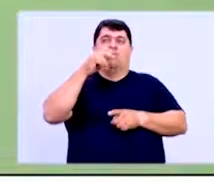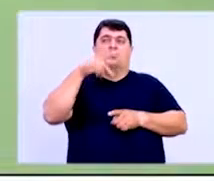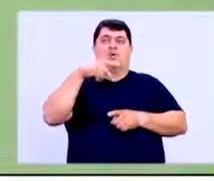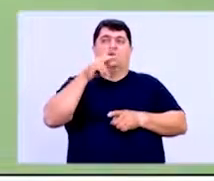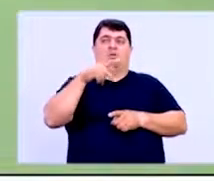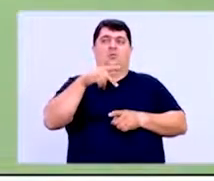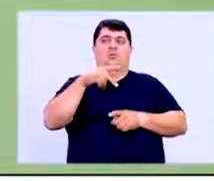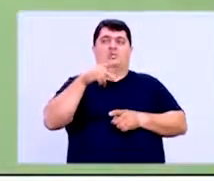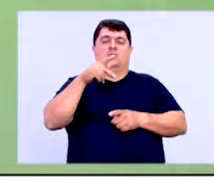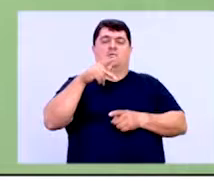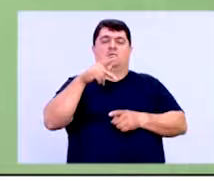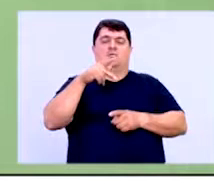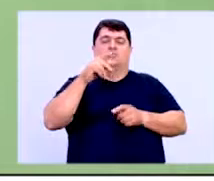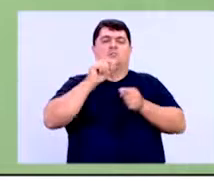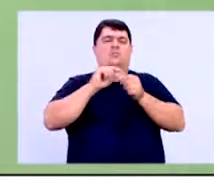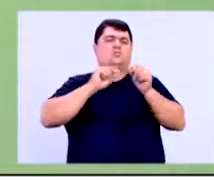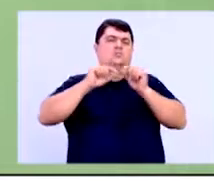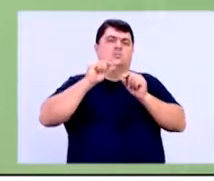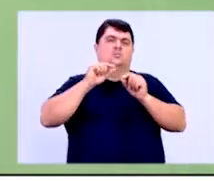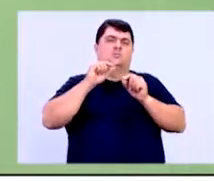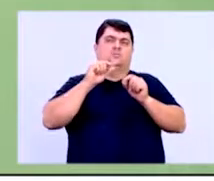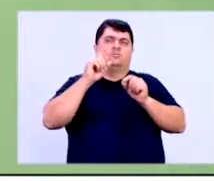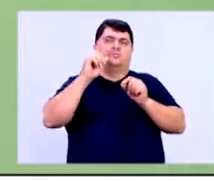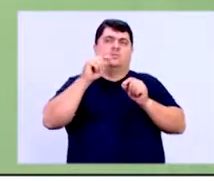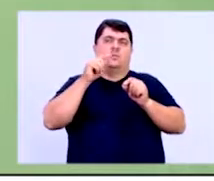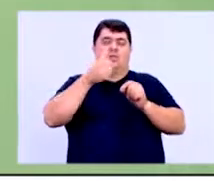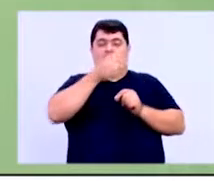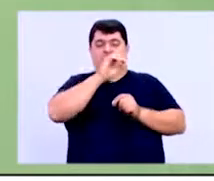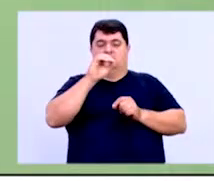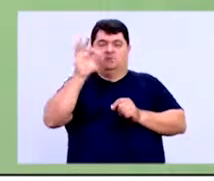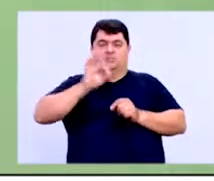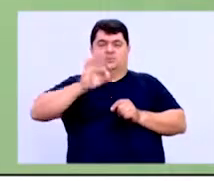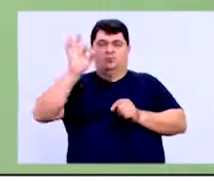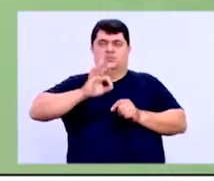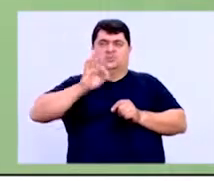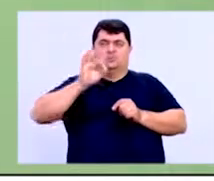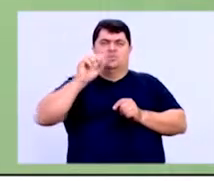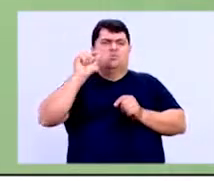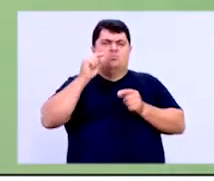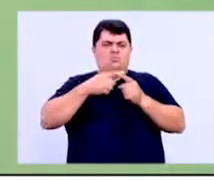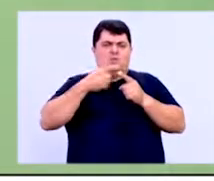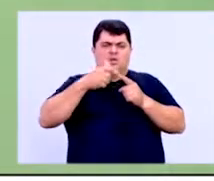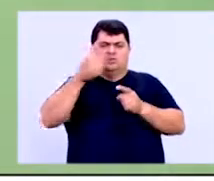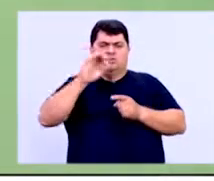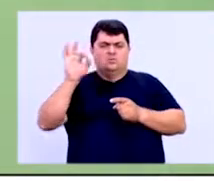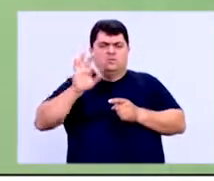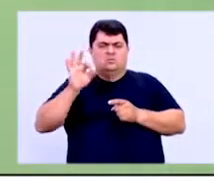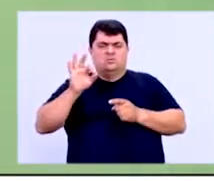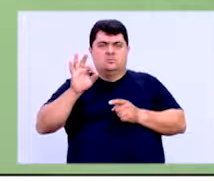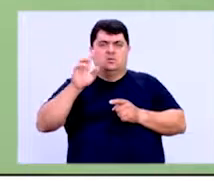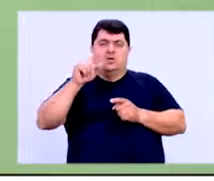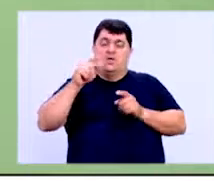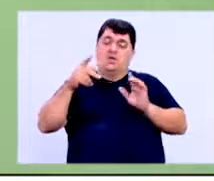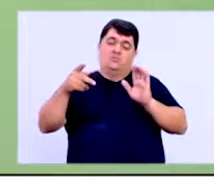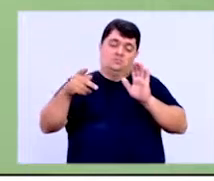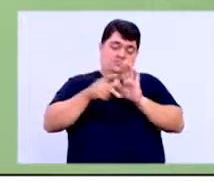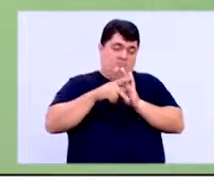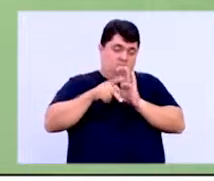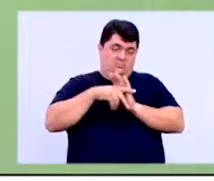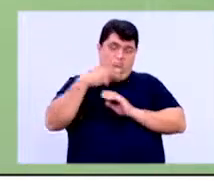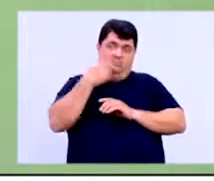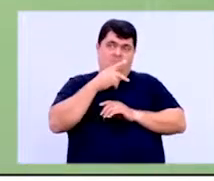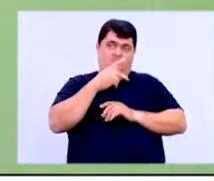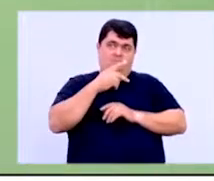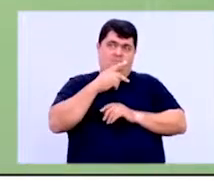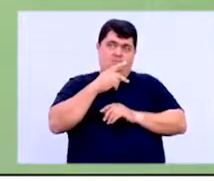O que o make-up faz? É 100%. A aluna perguntou, o que é 100%? 100% é o